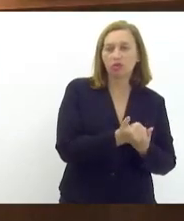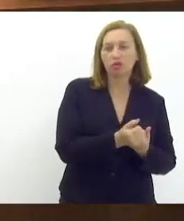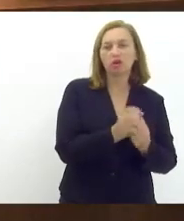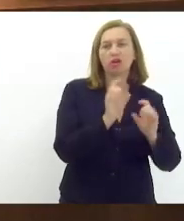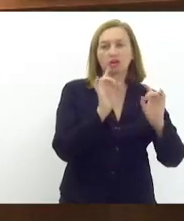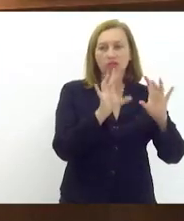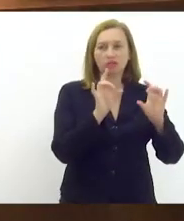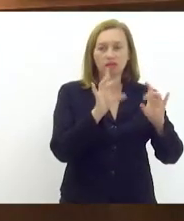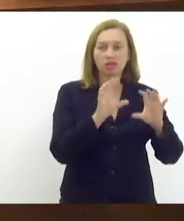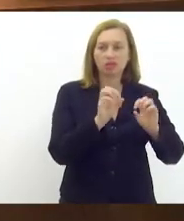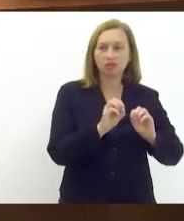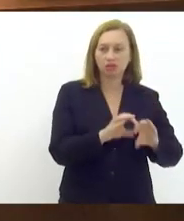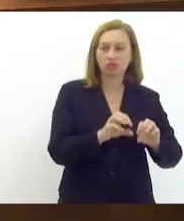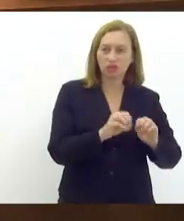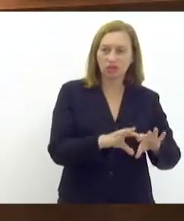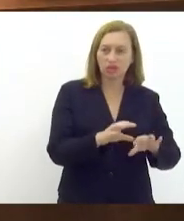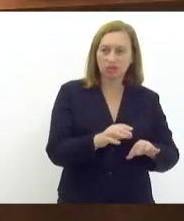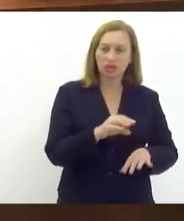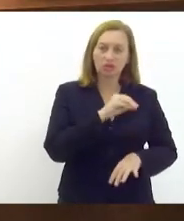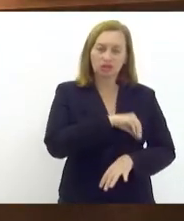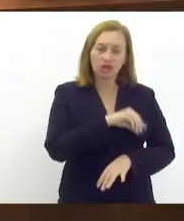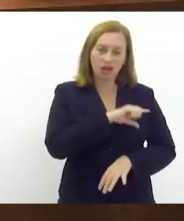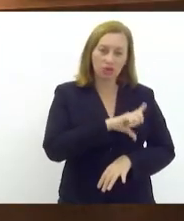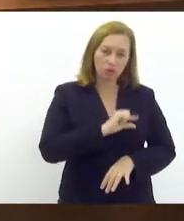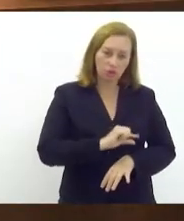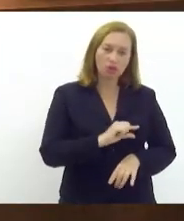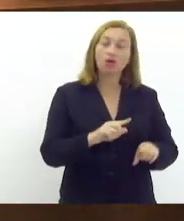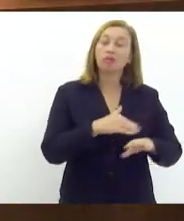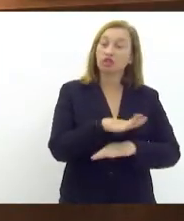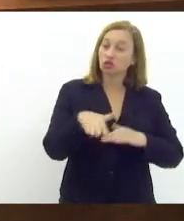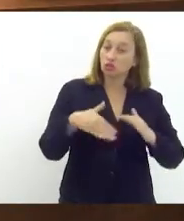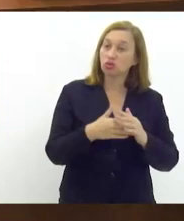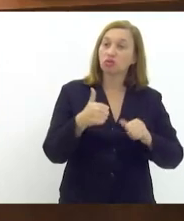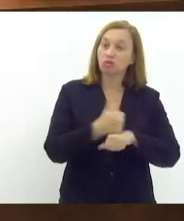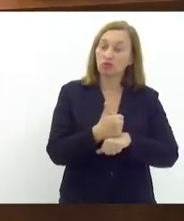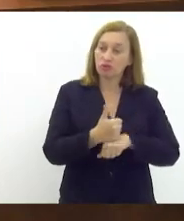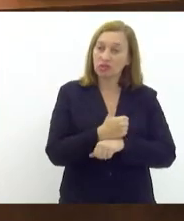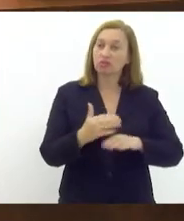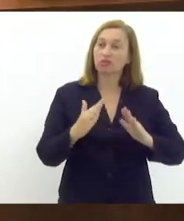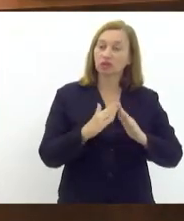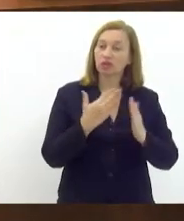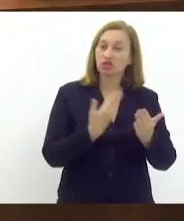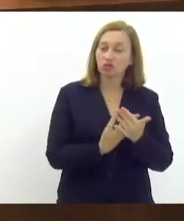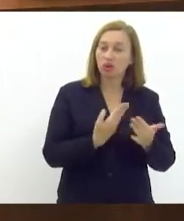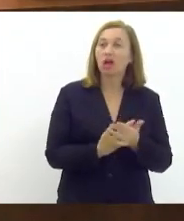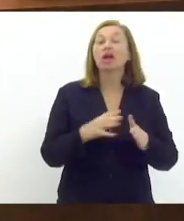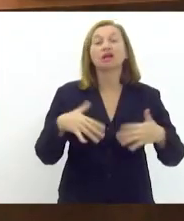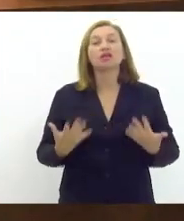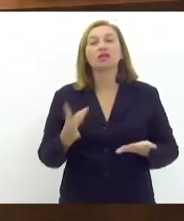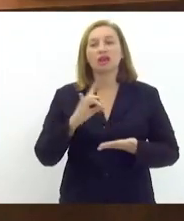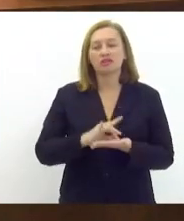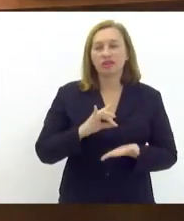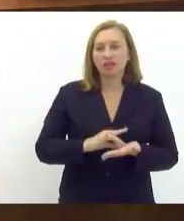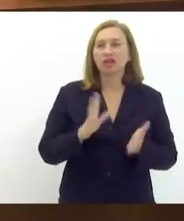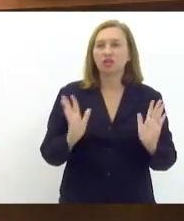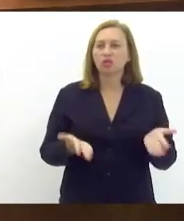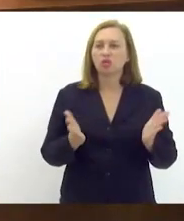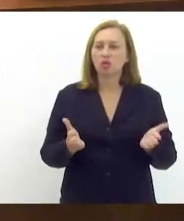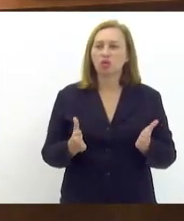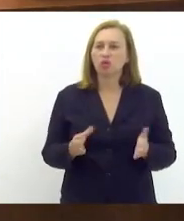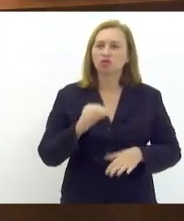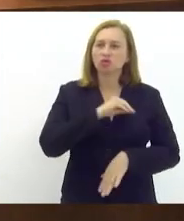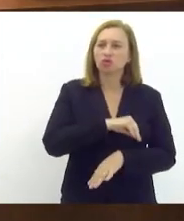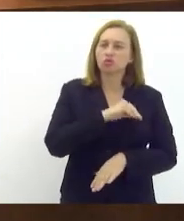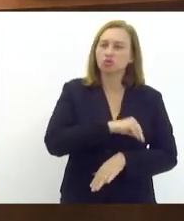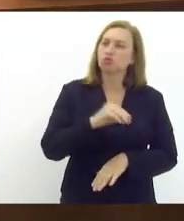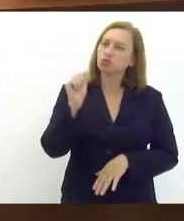mas todas as categorias cujo peso era regulamentado pelo Estado na verdade hoje os pisos nacionais são estão vigindo